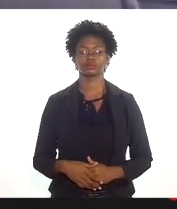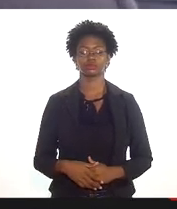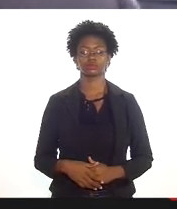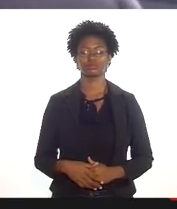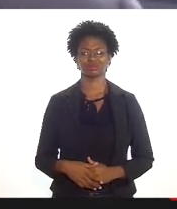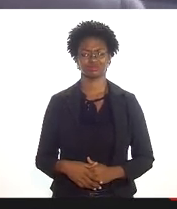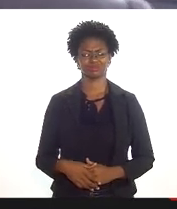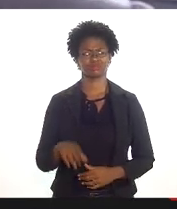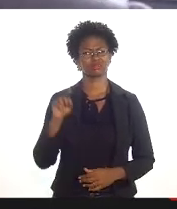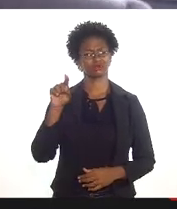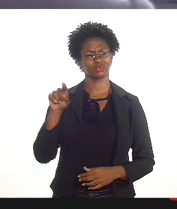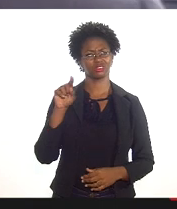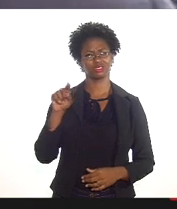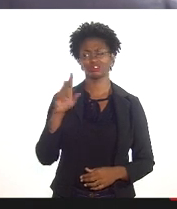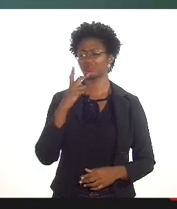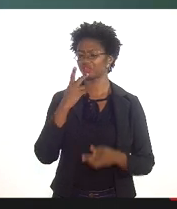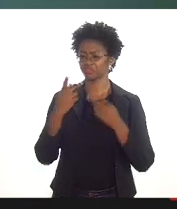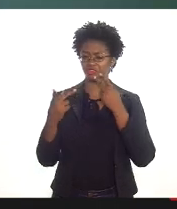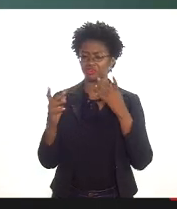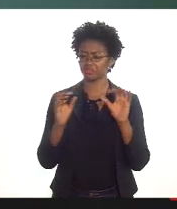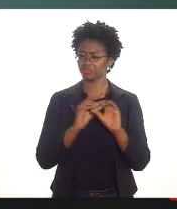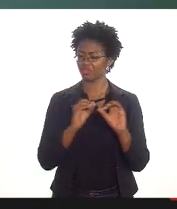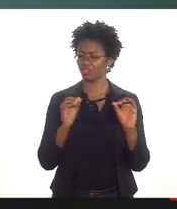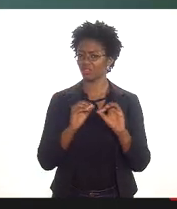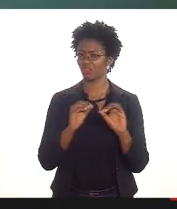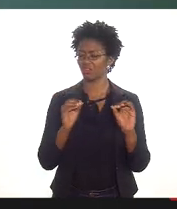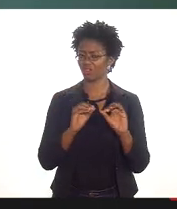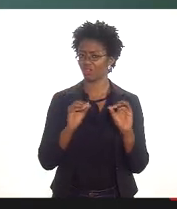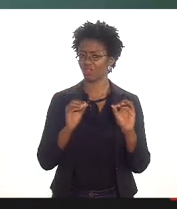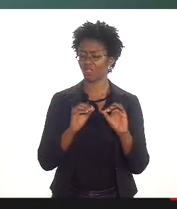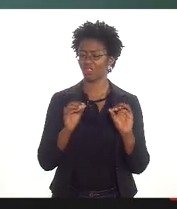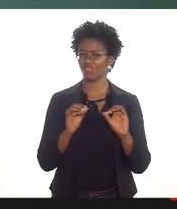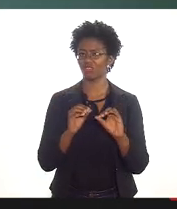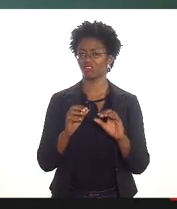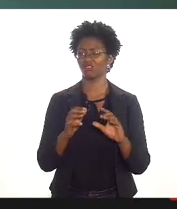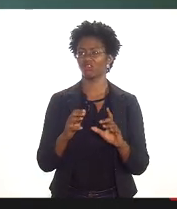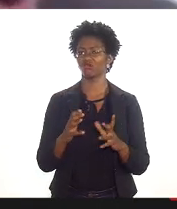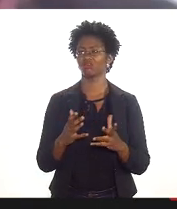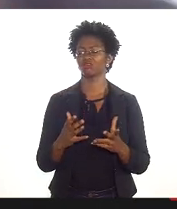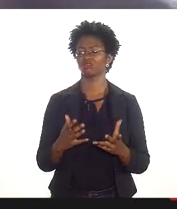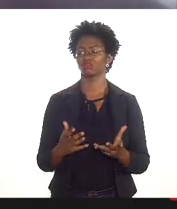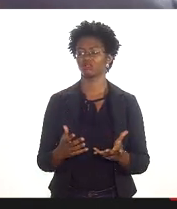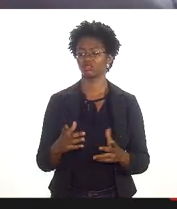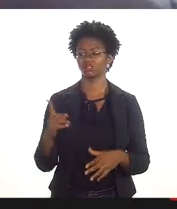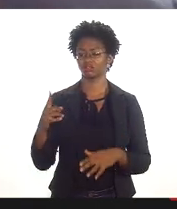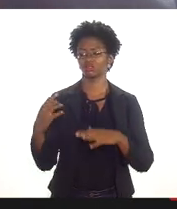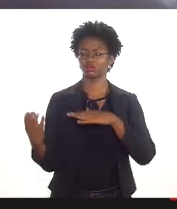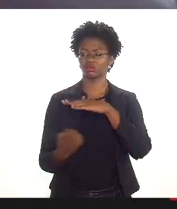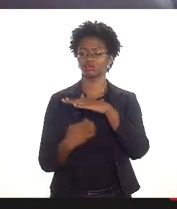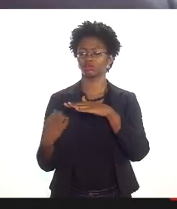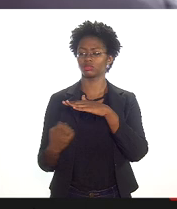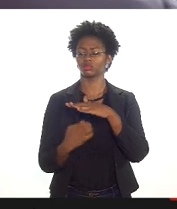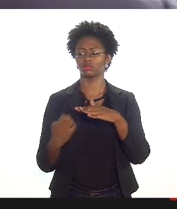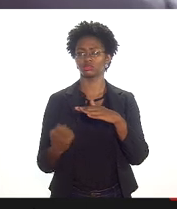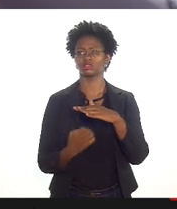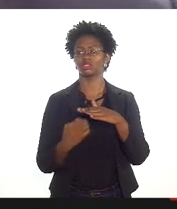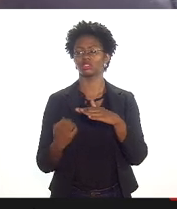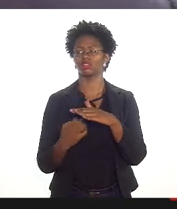foi mencionada na relação do empresário Ricardo Pitu, da